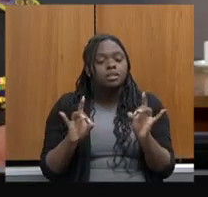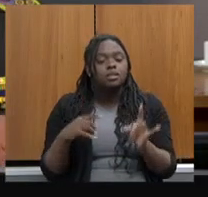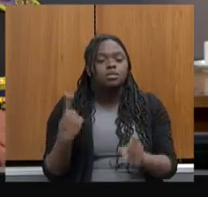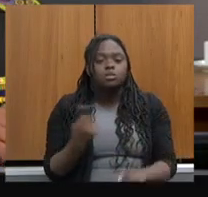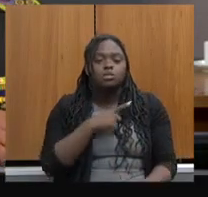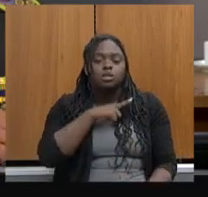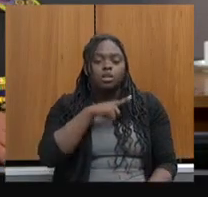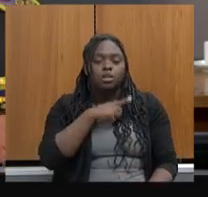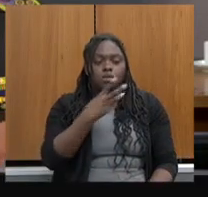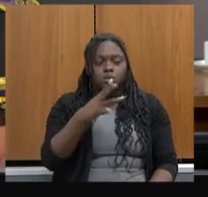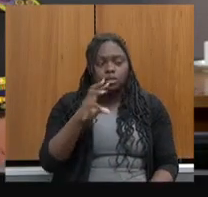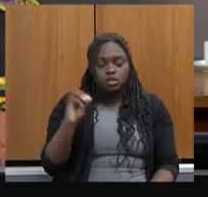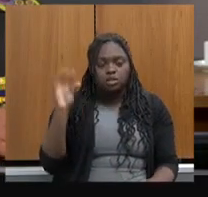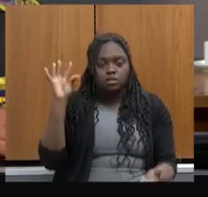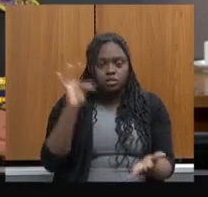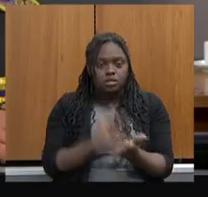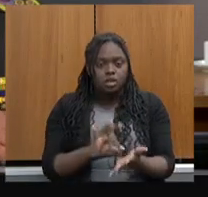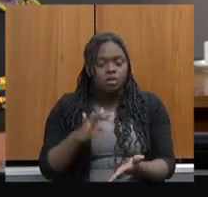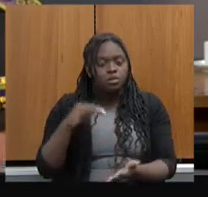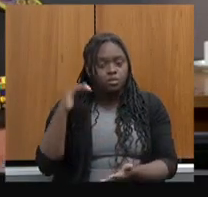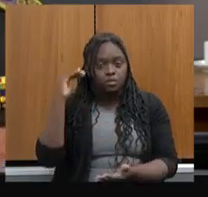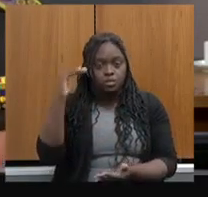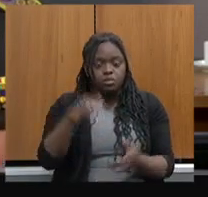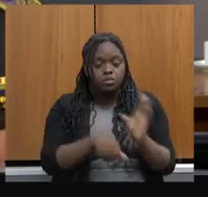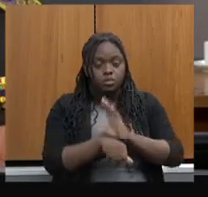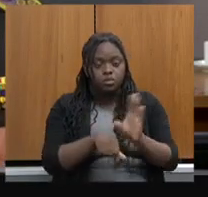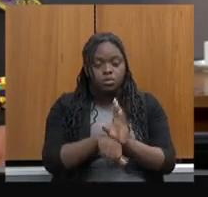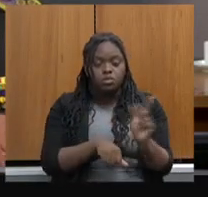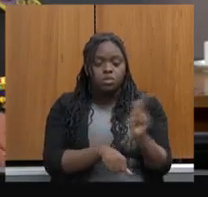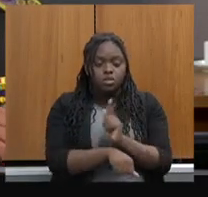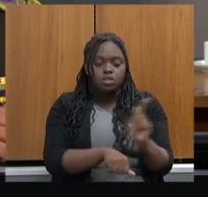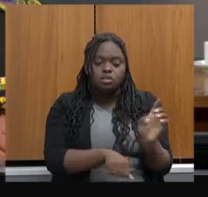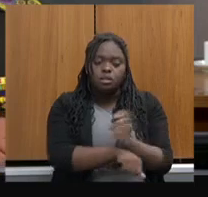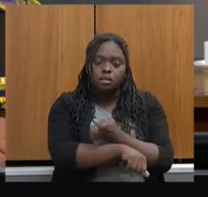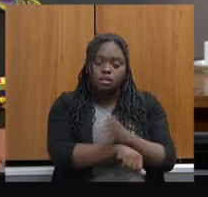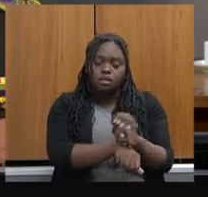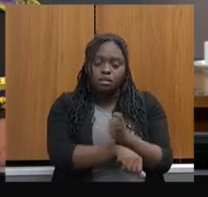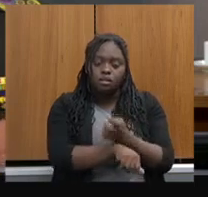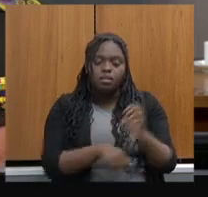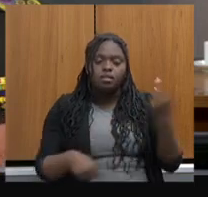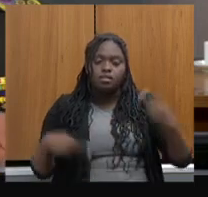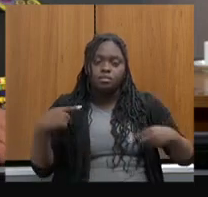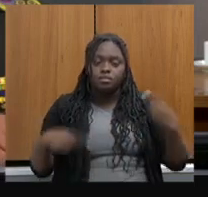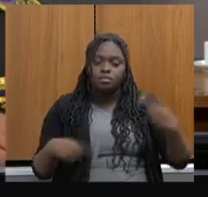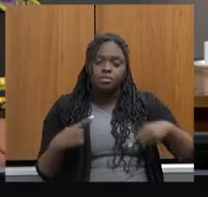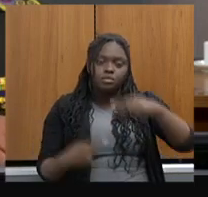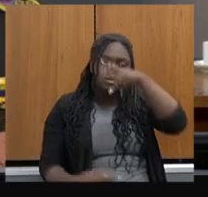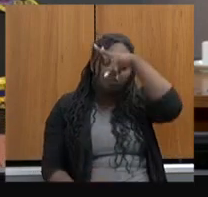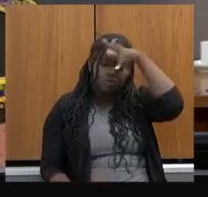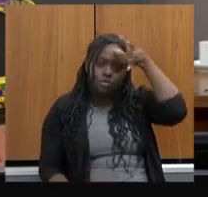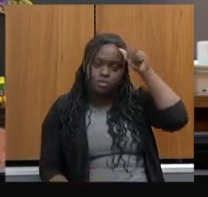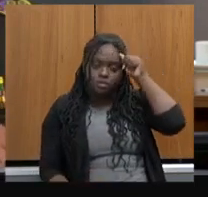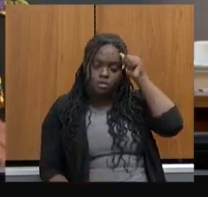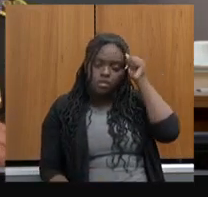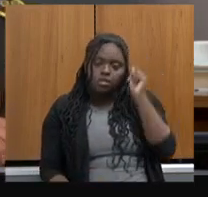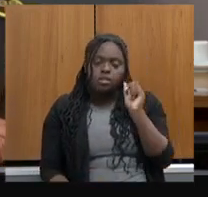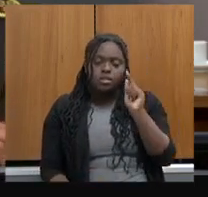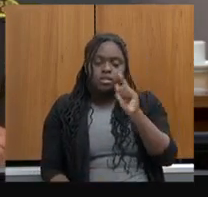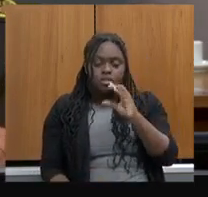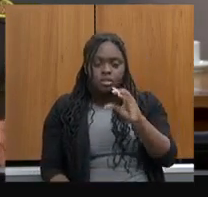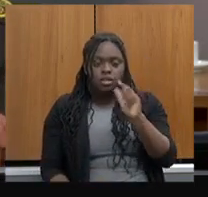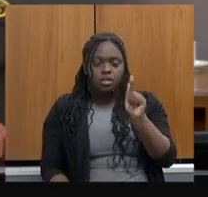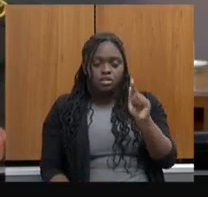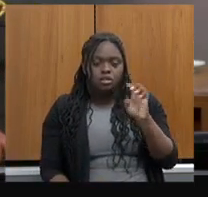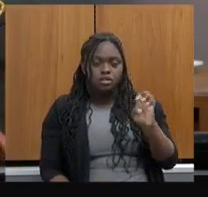temos 30 oficiais superiores no curso de gestão estratégica e políticas públicas chamado cgepp